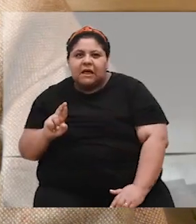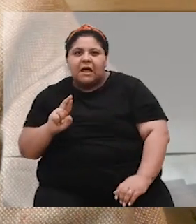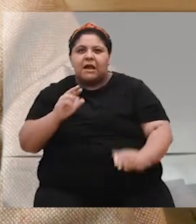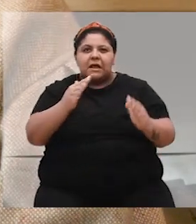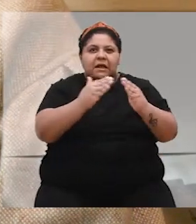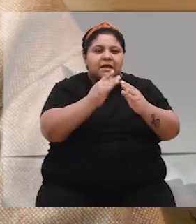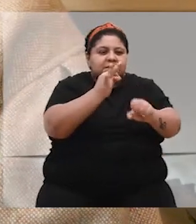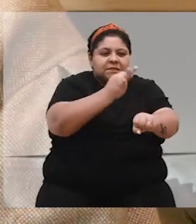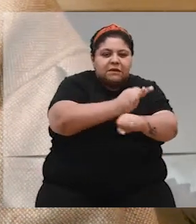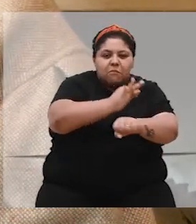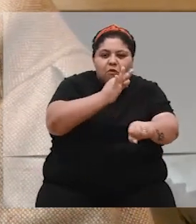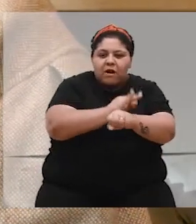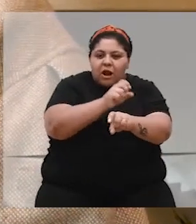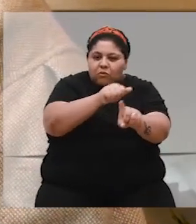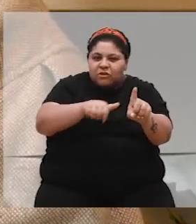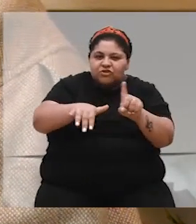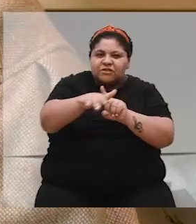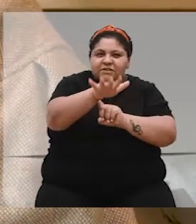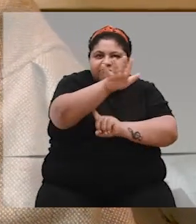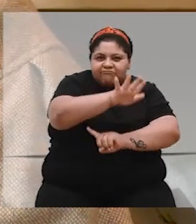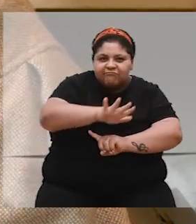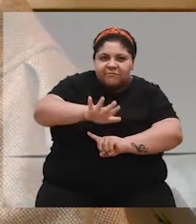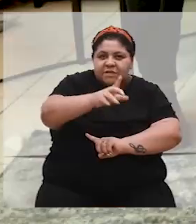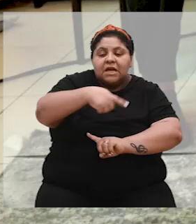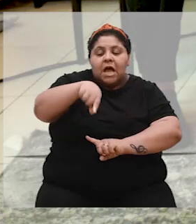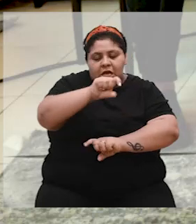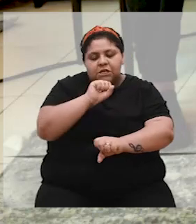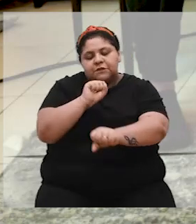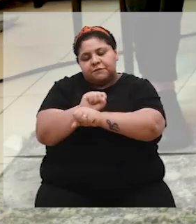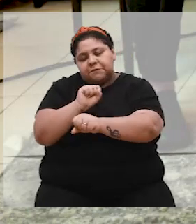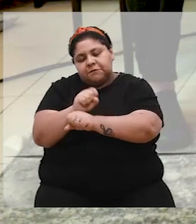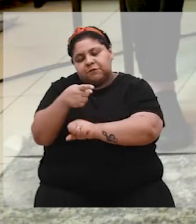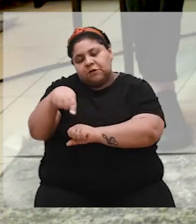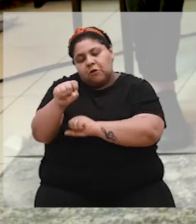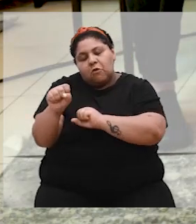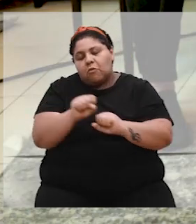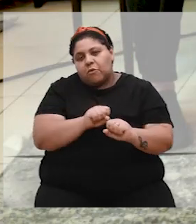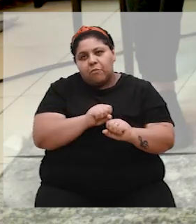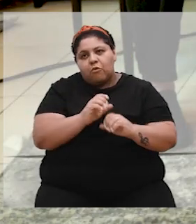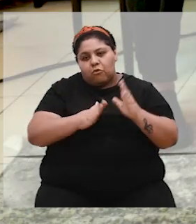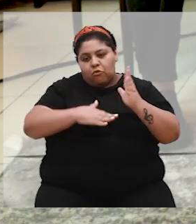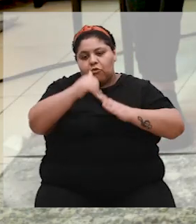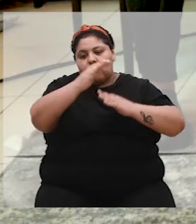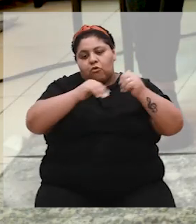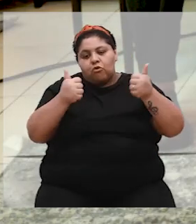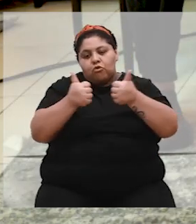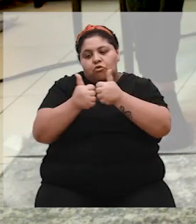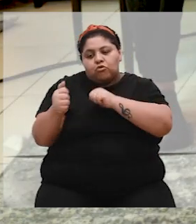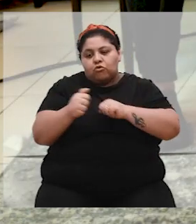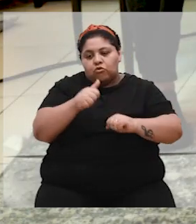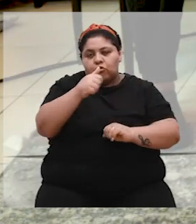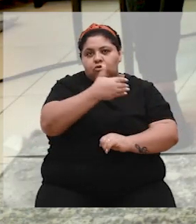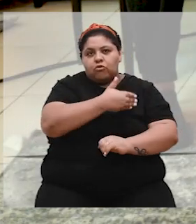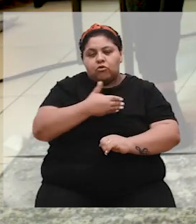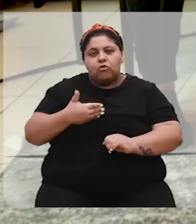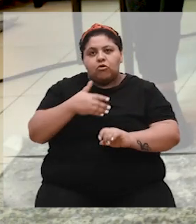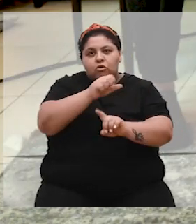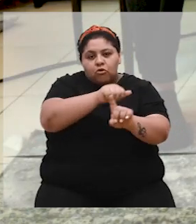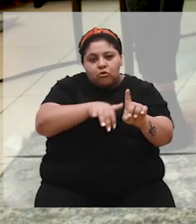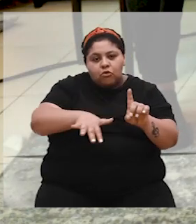abrigos, com a sociedade. Então, a gente espera realmente que a gente possa construir, junto com o poder público,